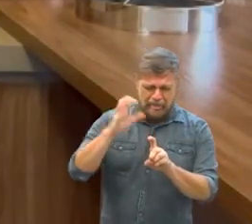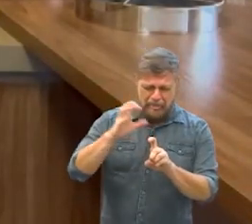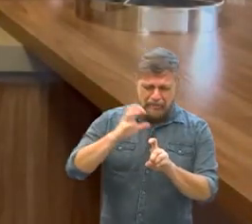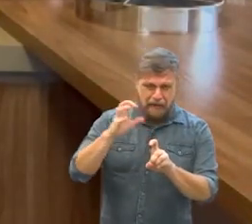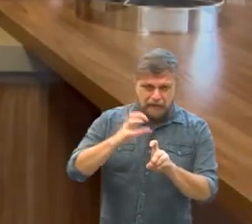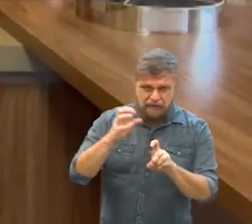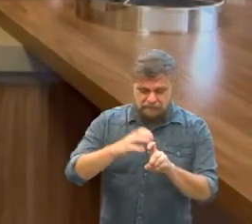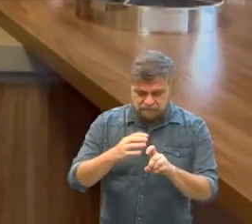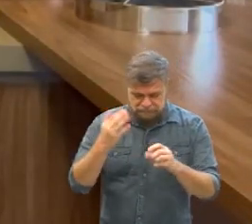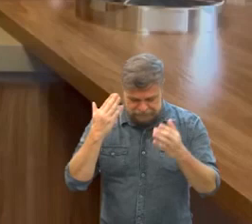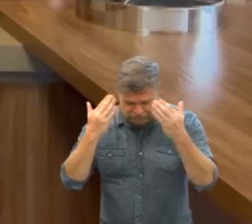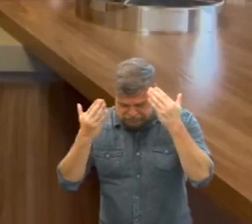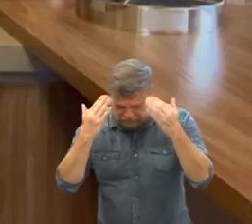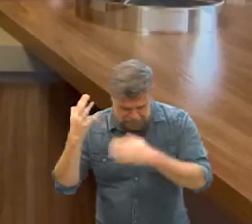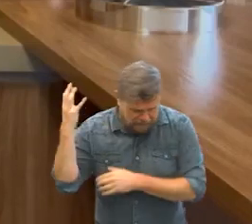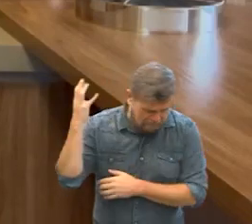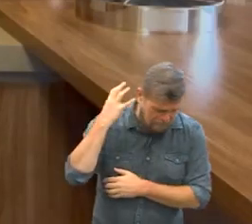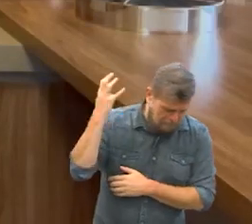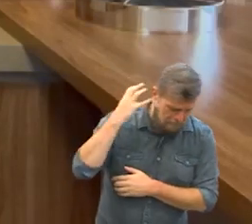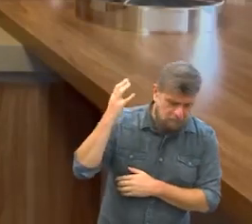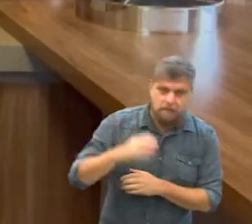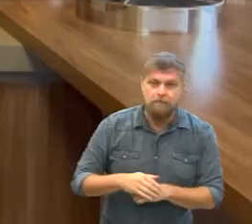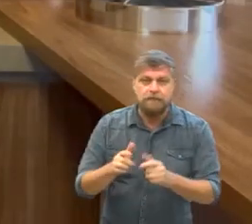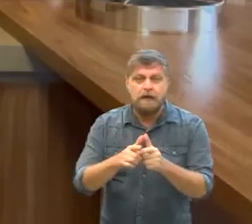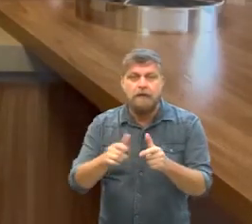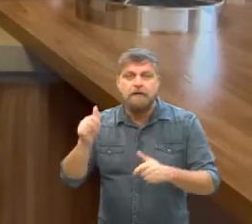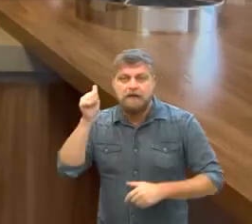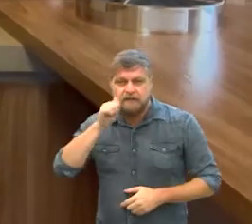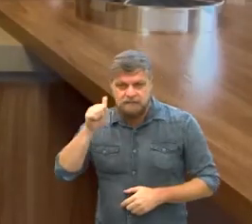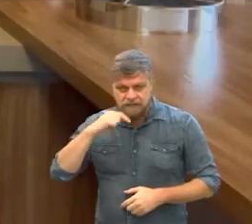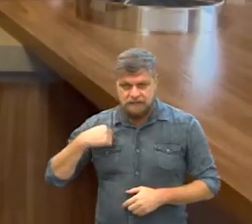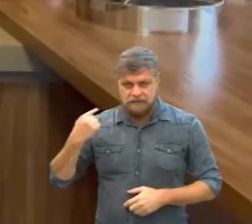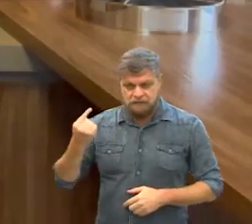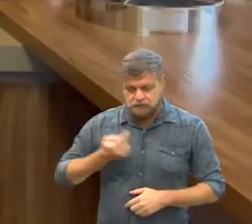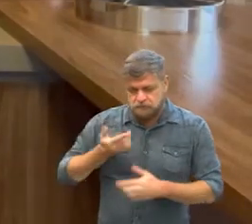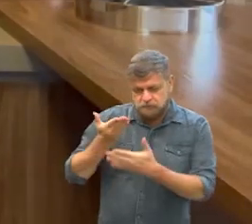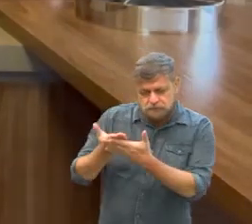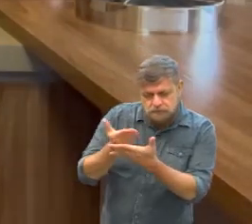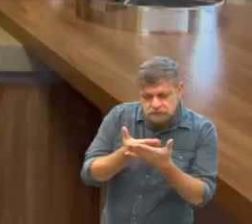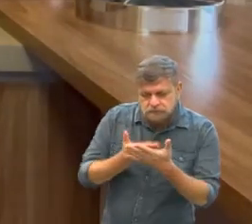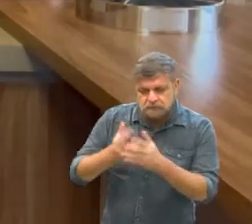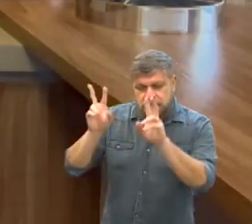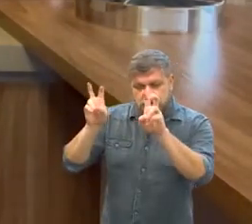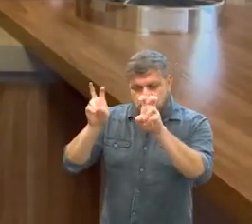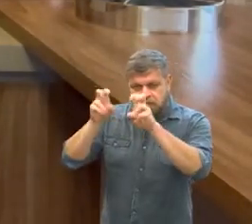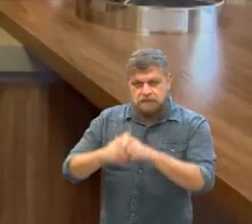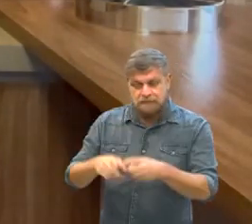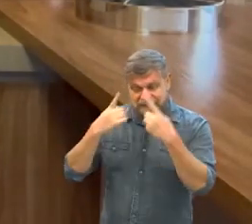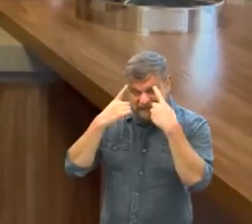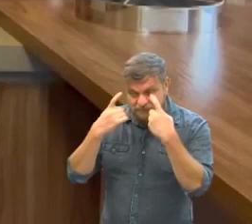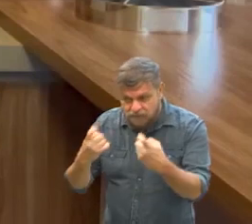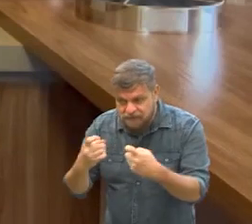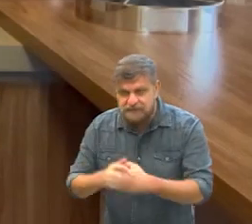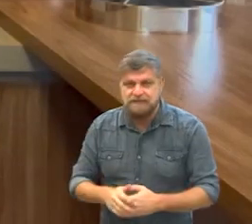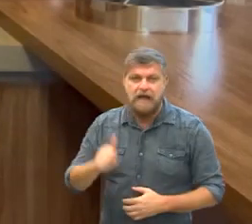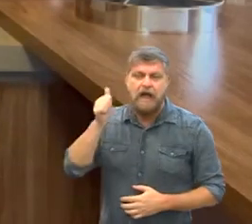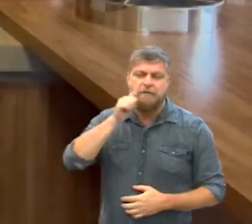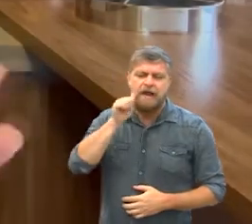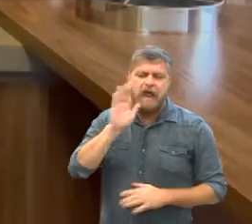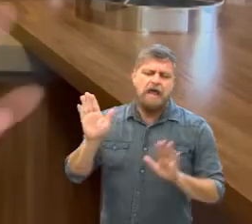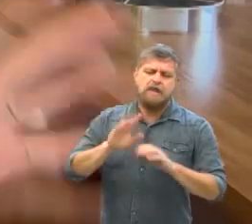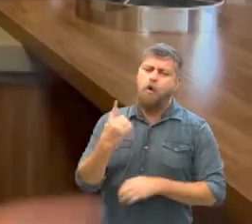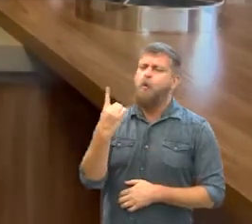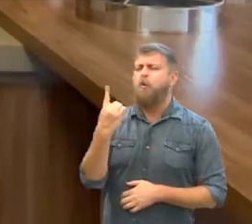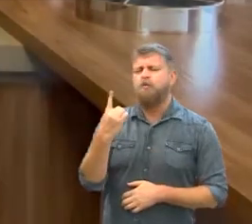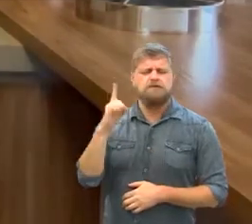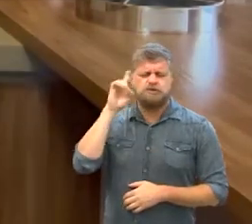uma violência psicológica. A maioria das mulheres, quando a gente começou a estudar esse assunto, tem muito aquela história,